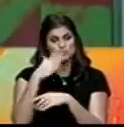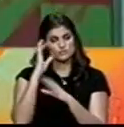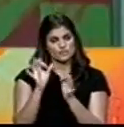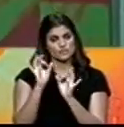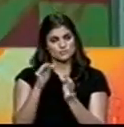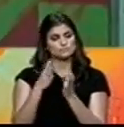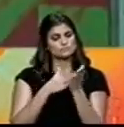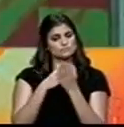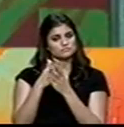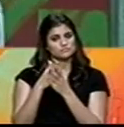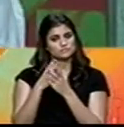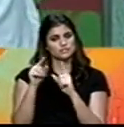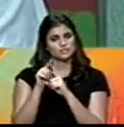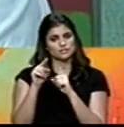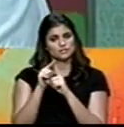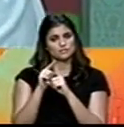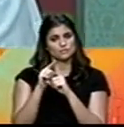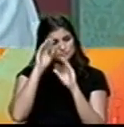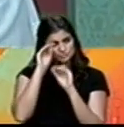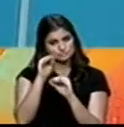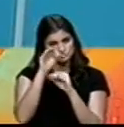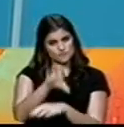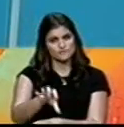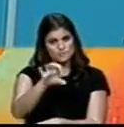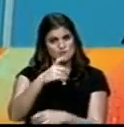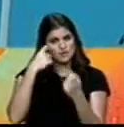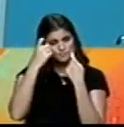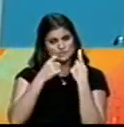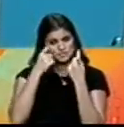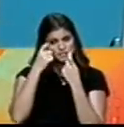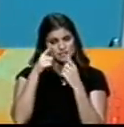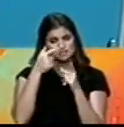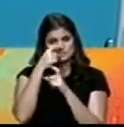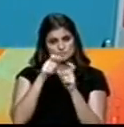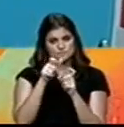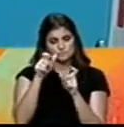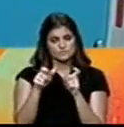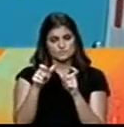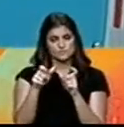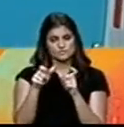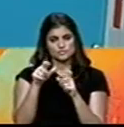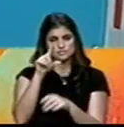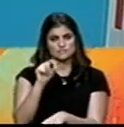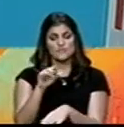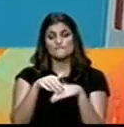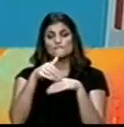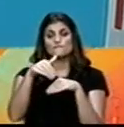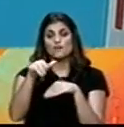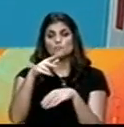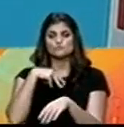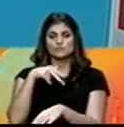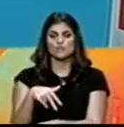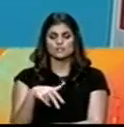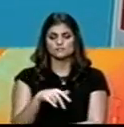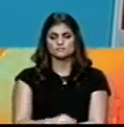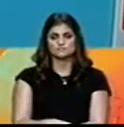manter um canal de ensino a pensar exatamente essas pessoas que estão também fora. Fora de Portugal.